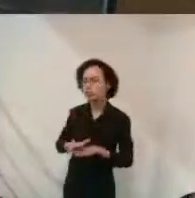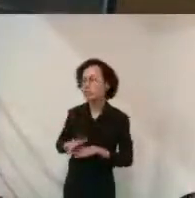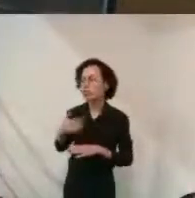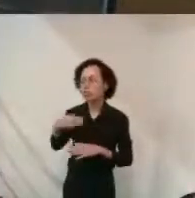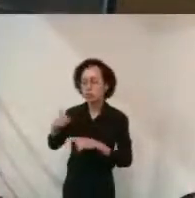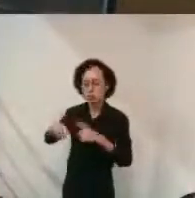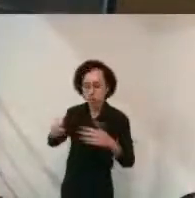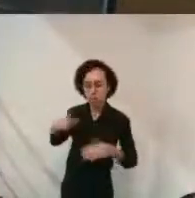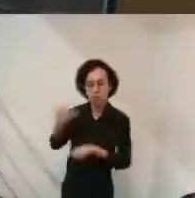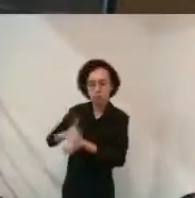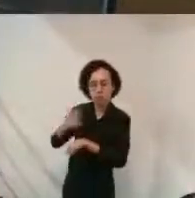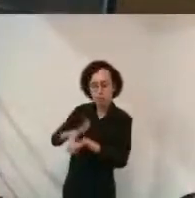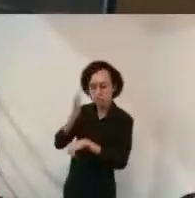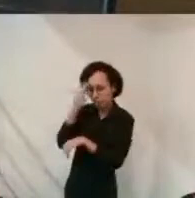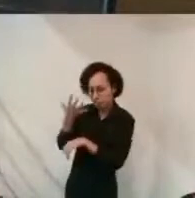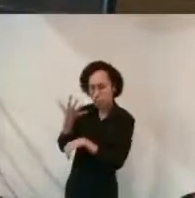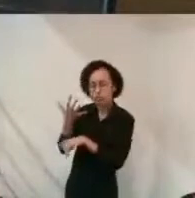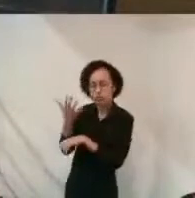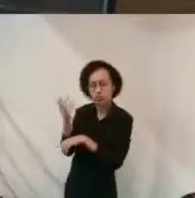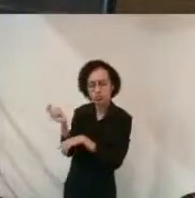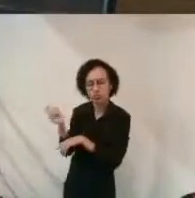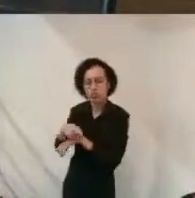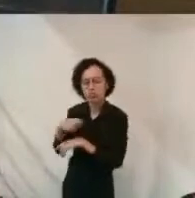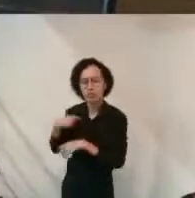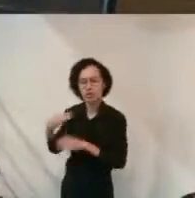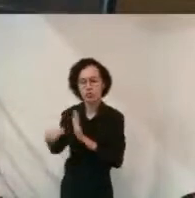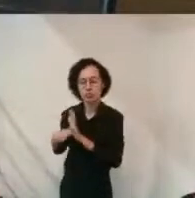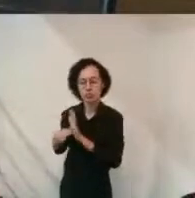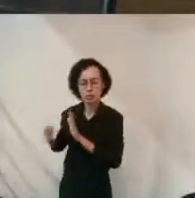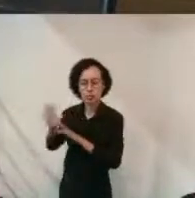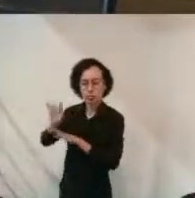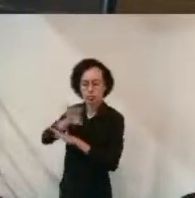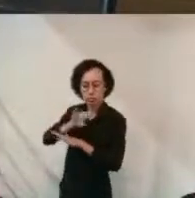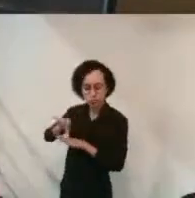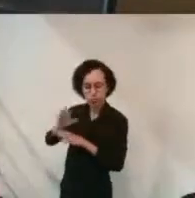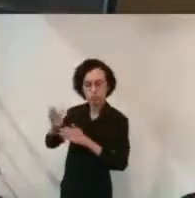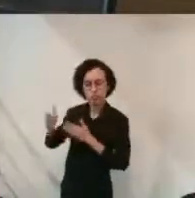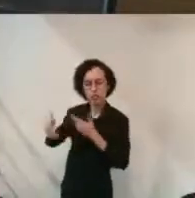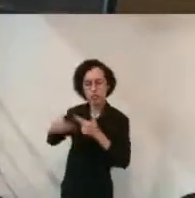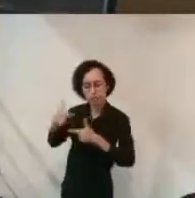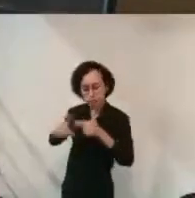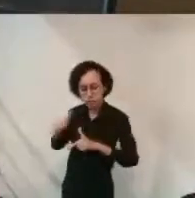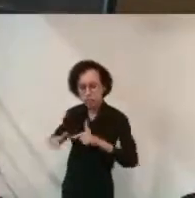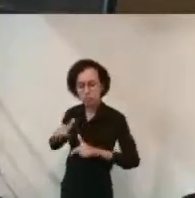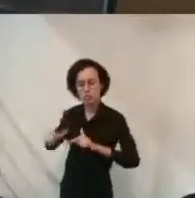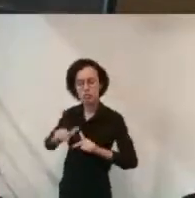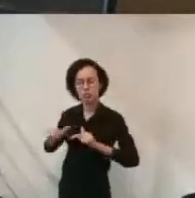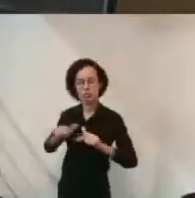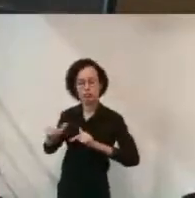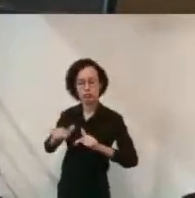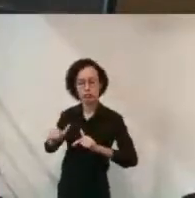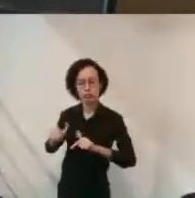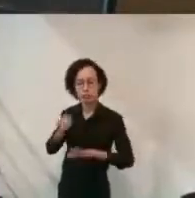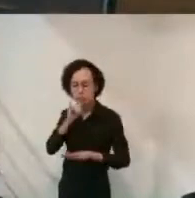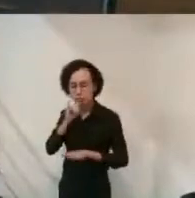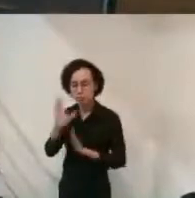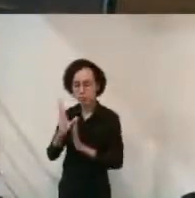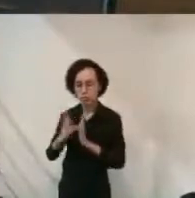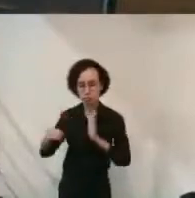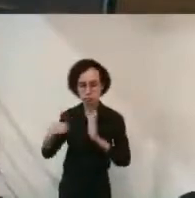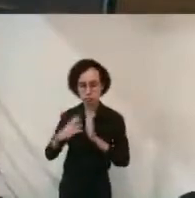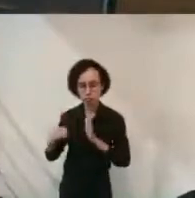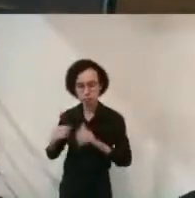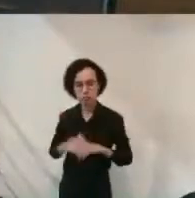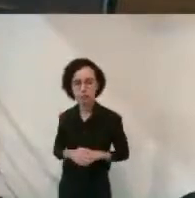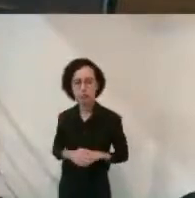material prático, resolutivo, que permita ao membro trabalhar com orientações, exemplos e modelos. Então, essa minuta do decreto